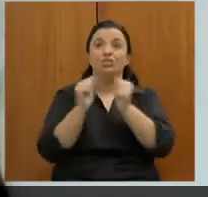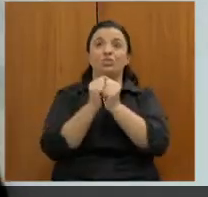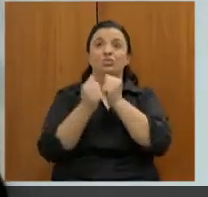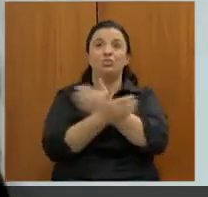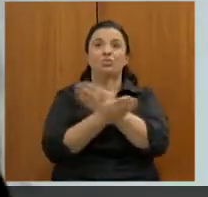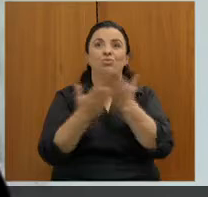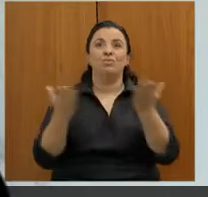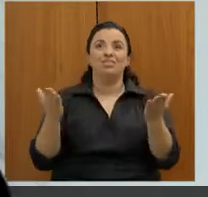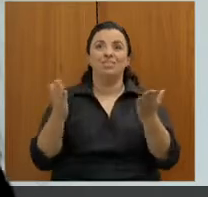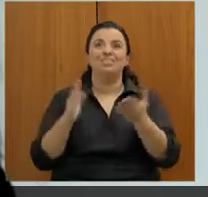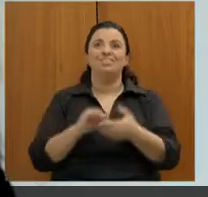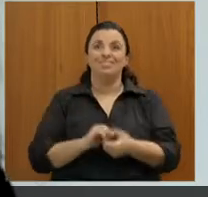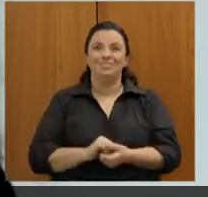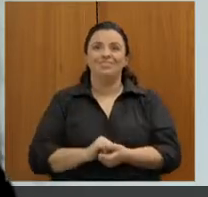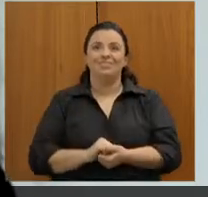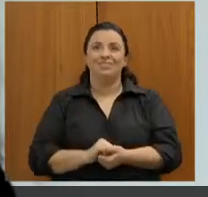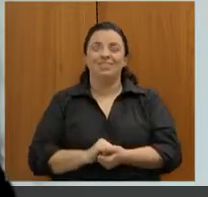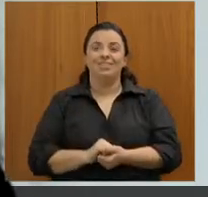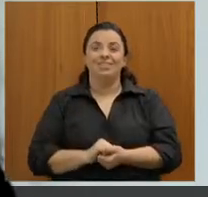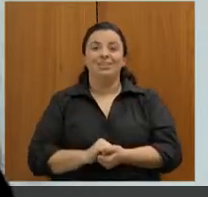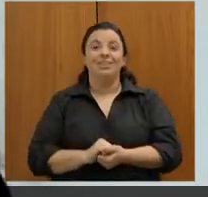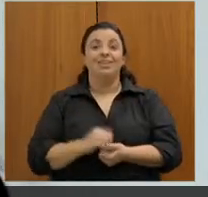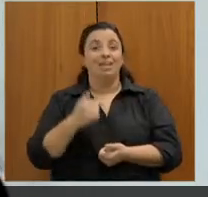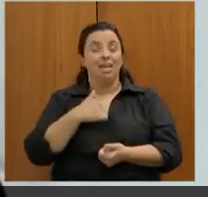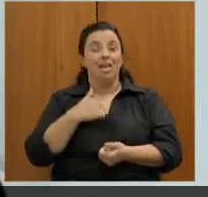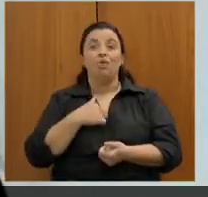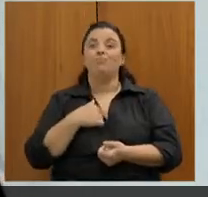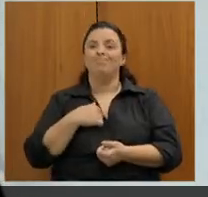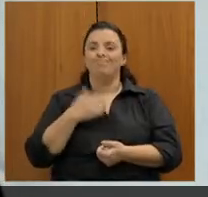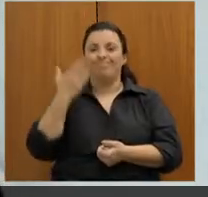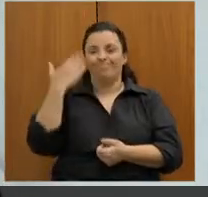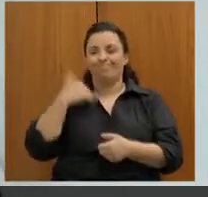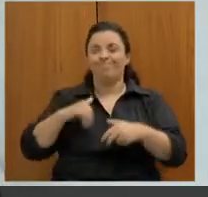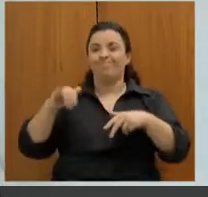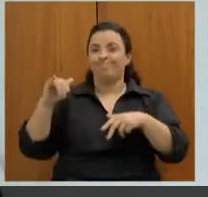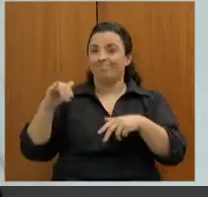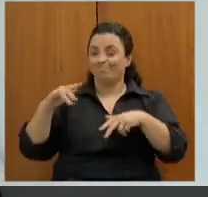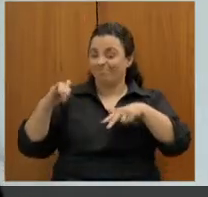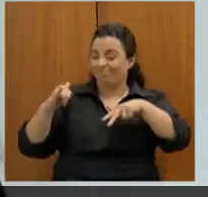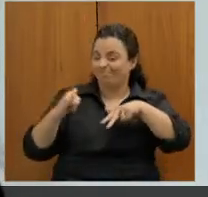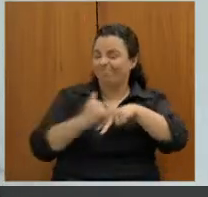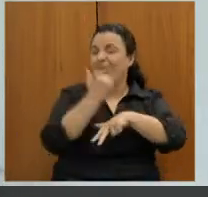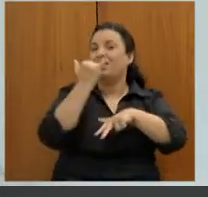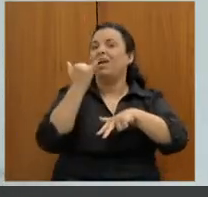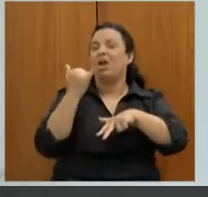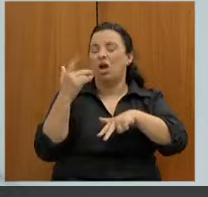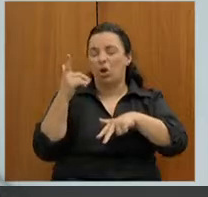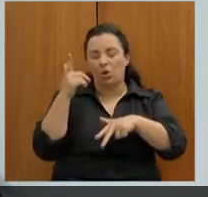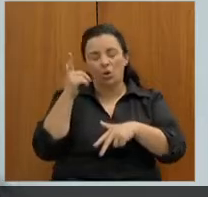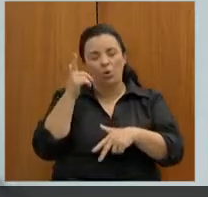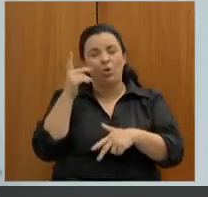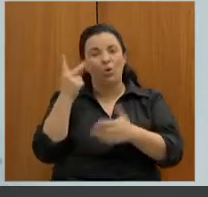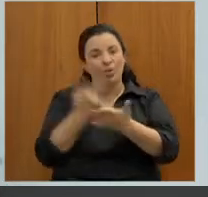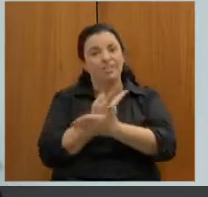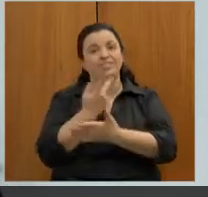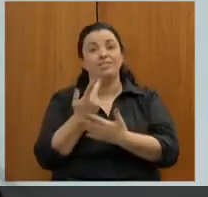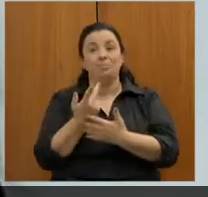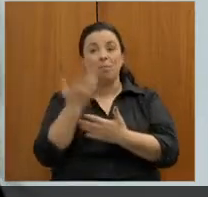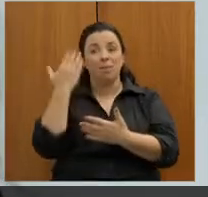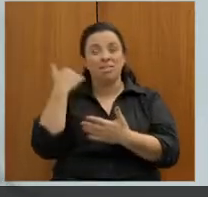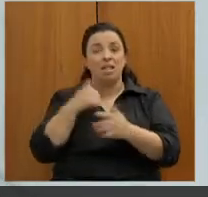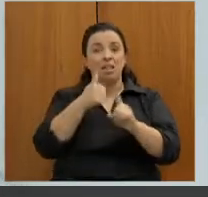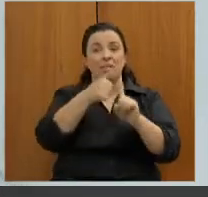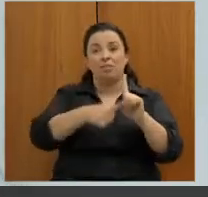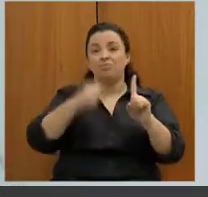vocês bom eu fui vítima né de na época não existe o feminicídio mas o